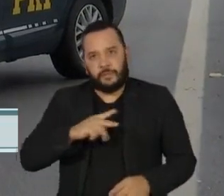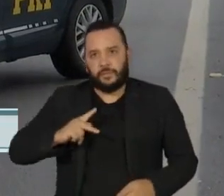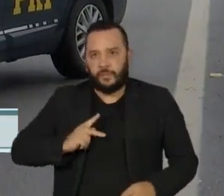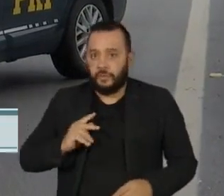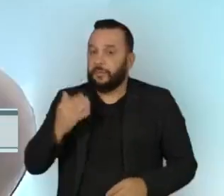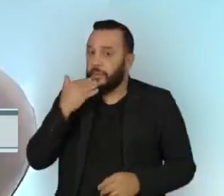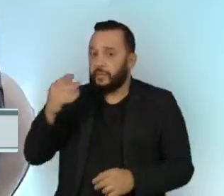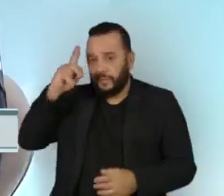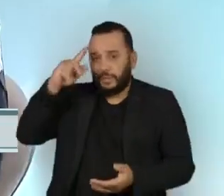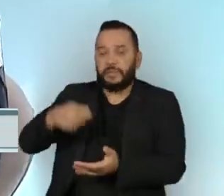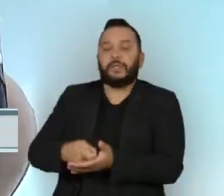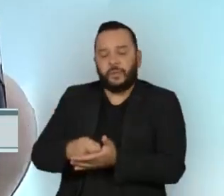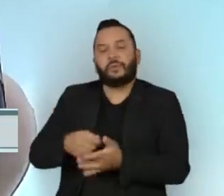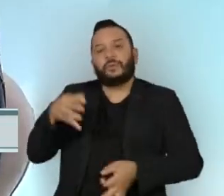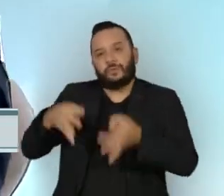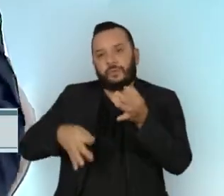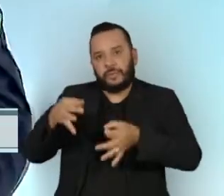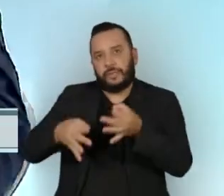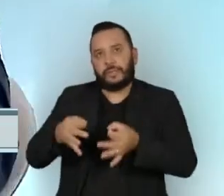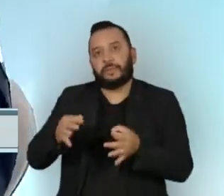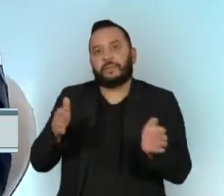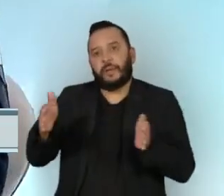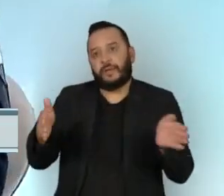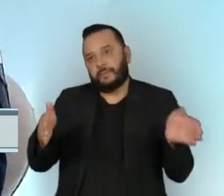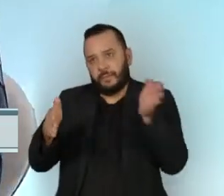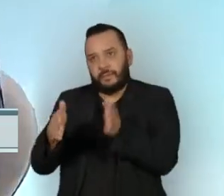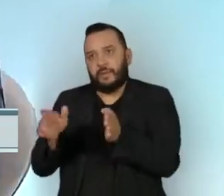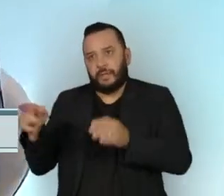do juiz pedindo um prazo menor para silvinense